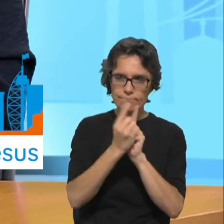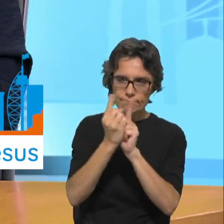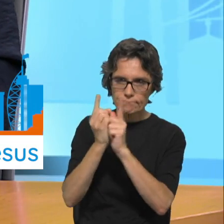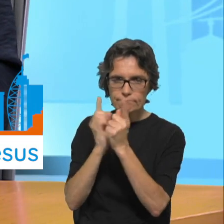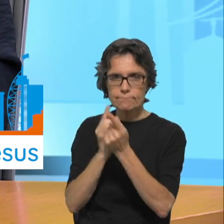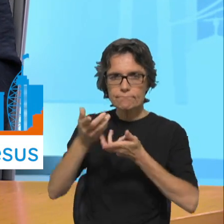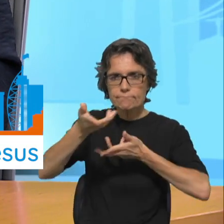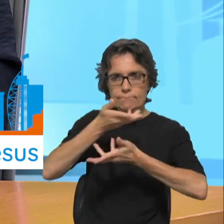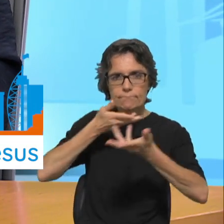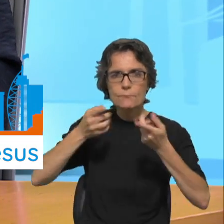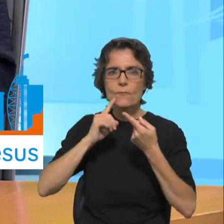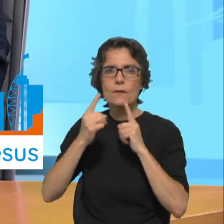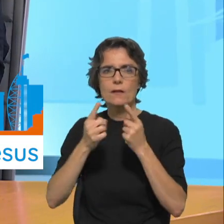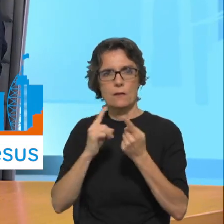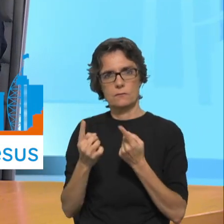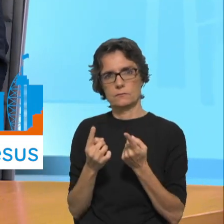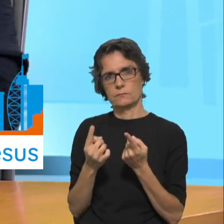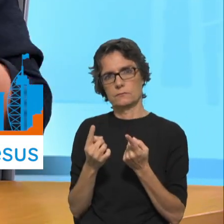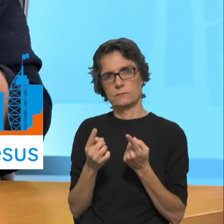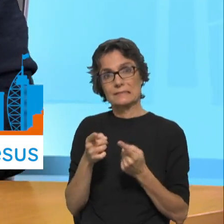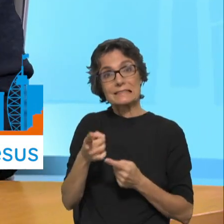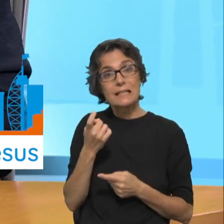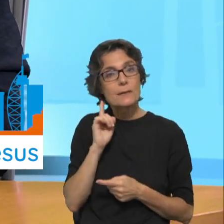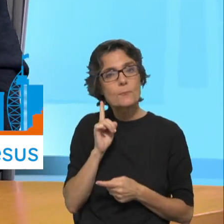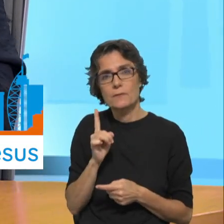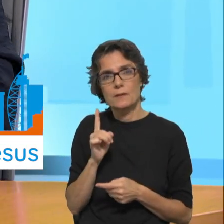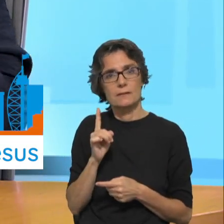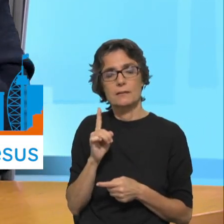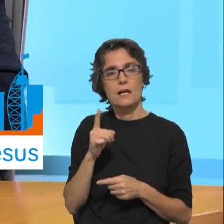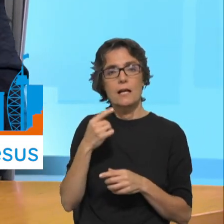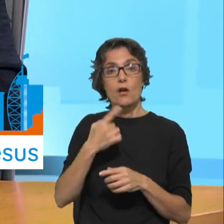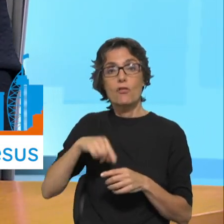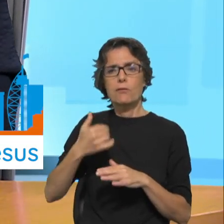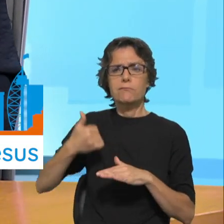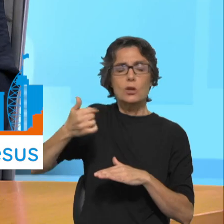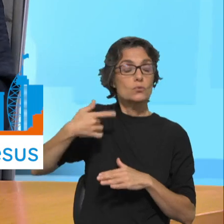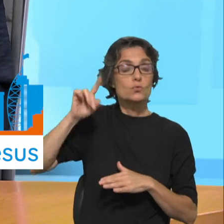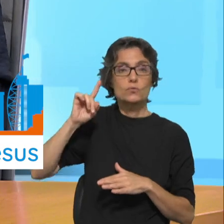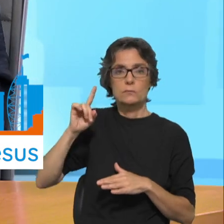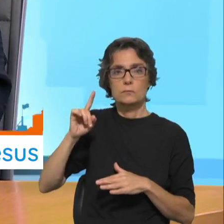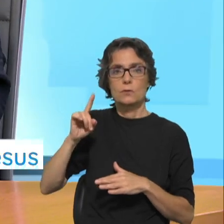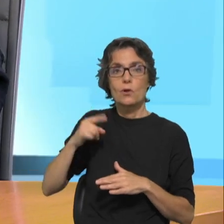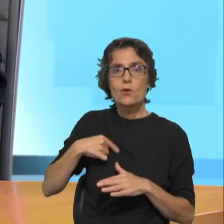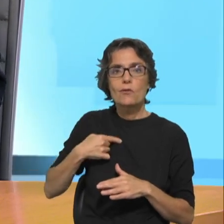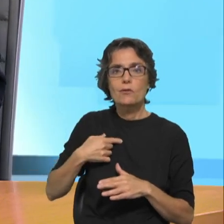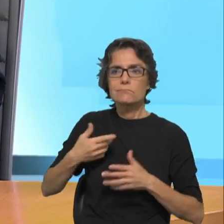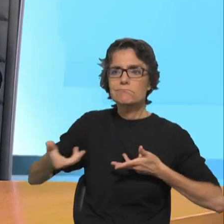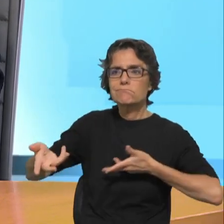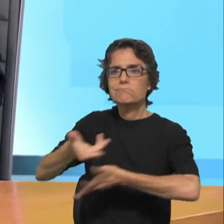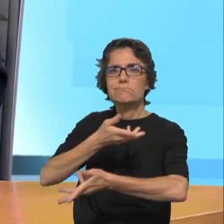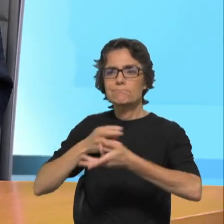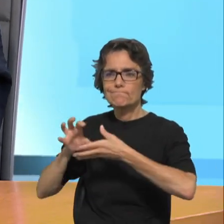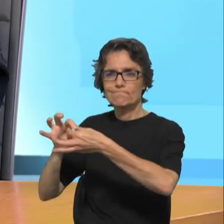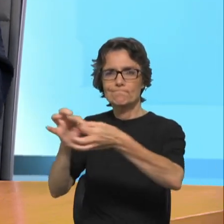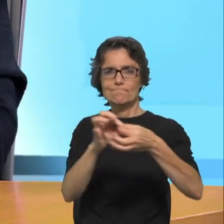mundo como num grande templo, para poder absorver e nós mesmas viver de uma forma muito mais consistente o que é